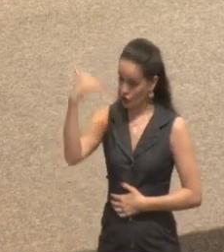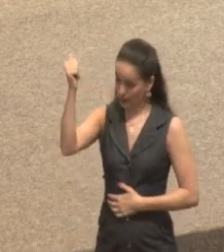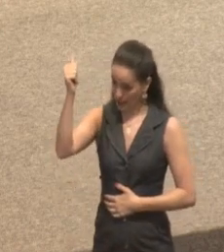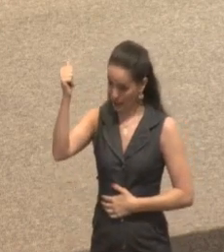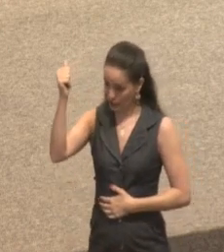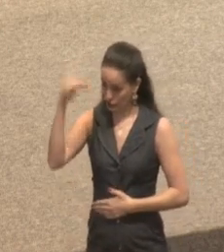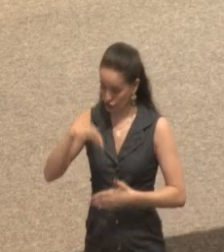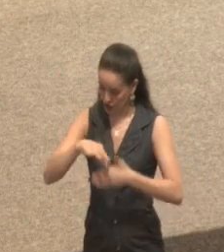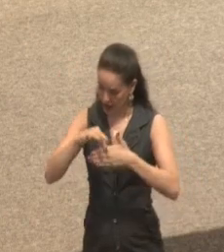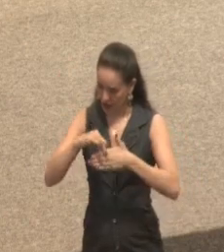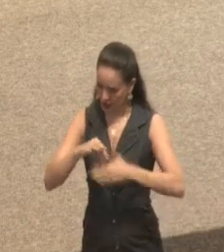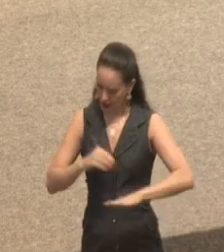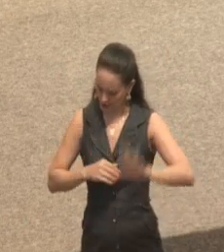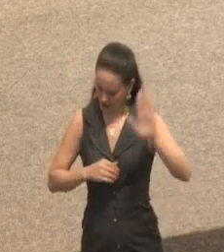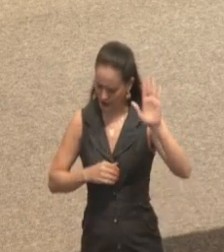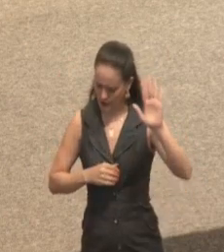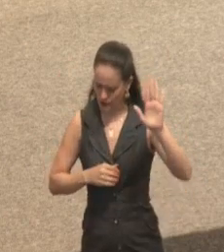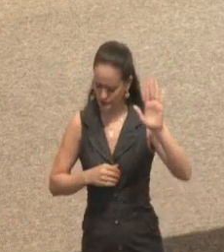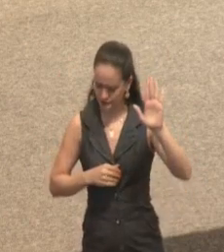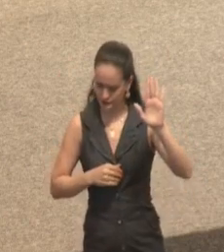alto.